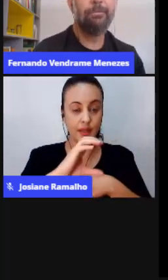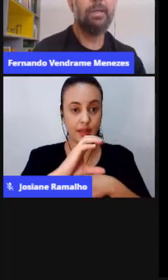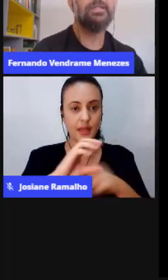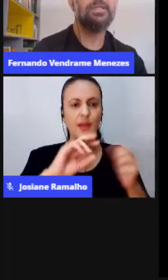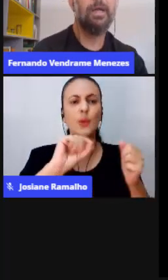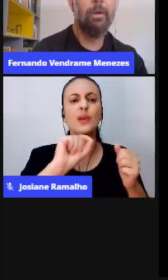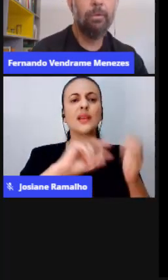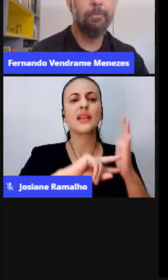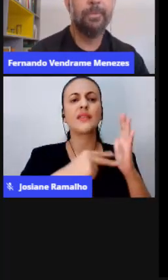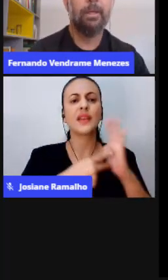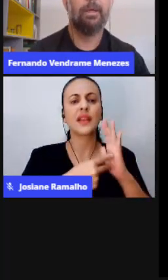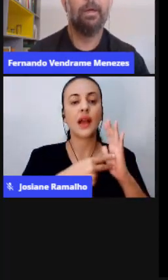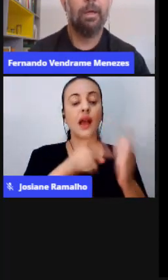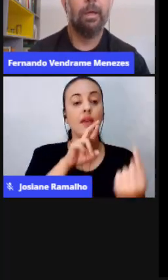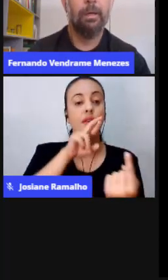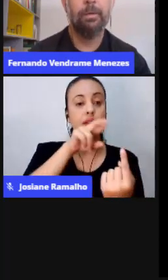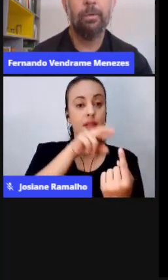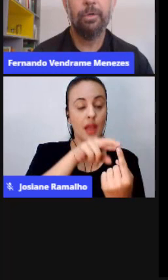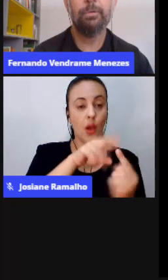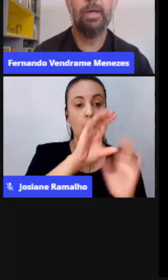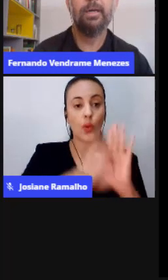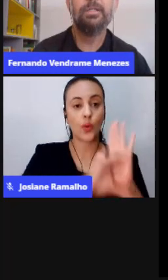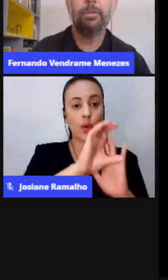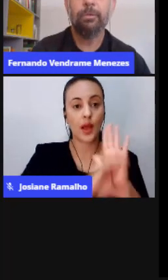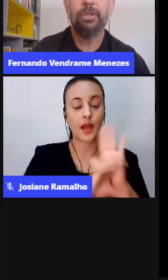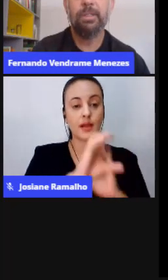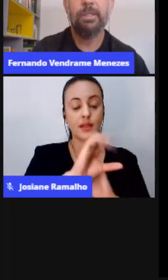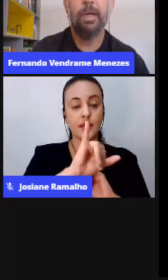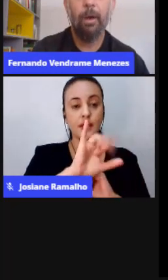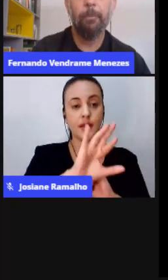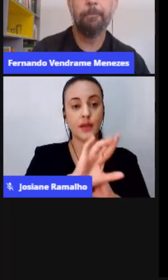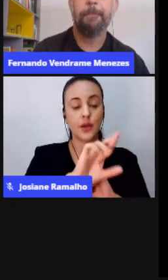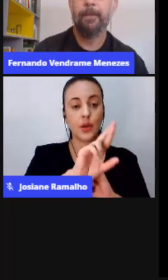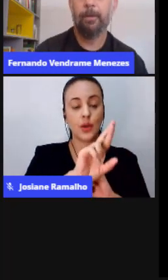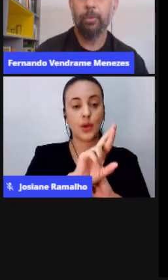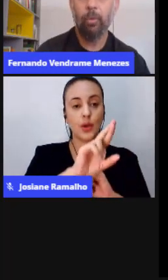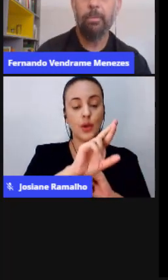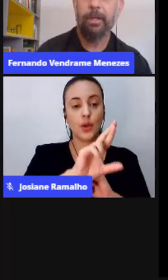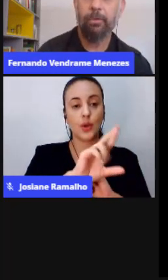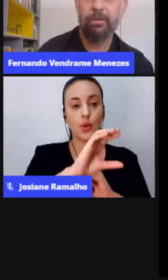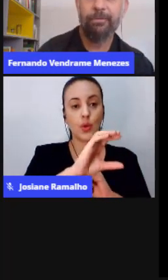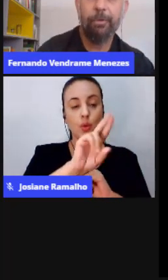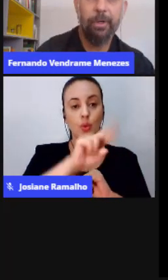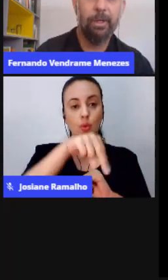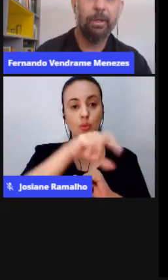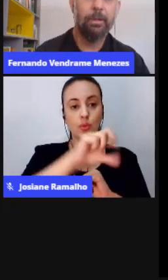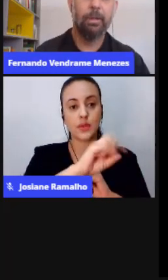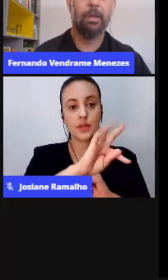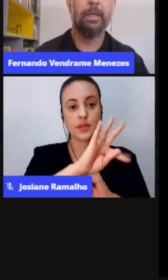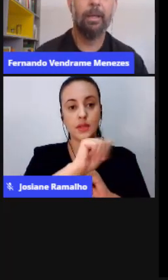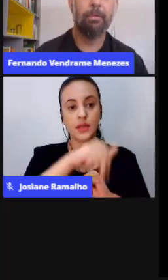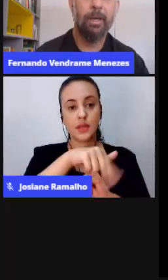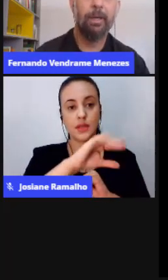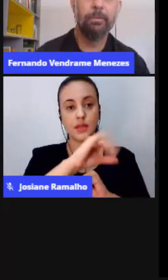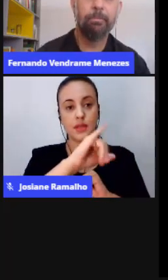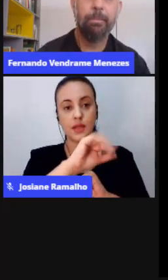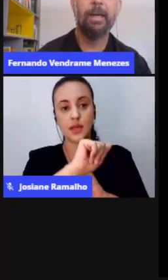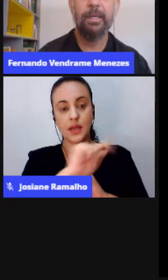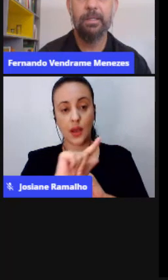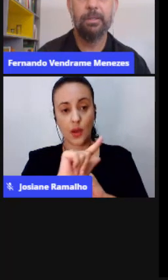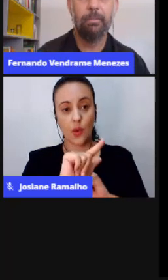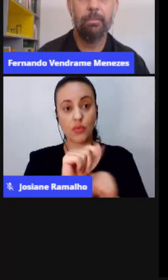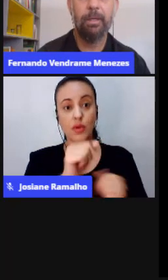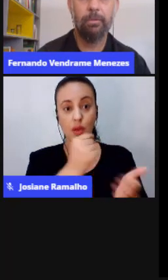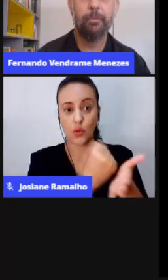significa Referencial Curricular Circunstancial. É um documento que foi elaborado